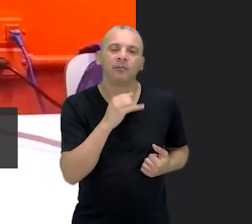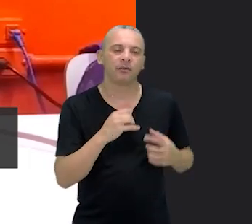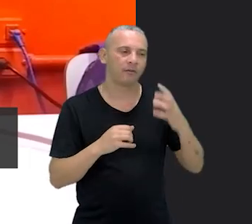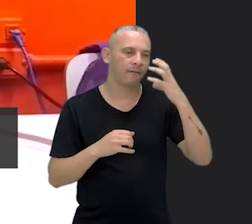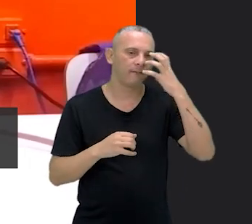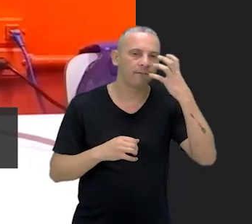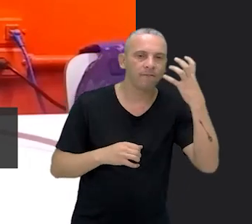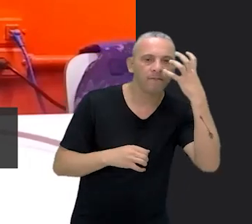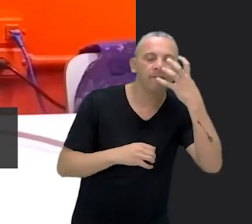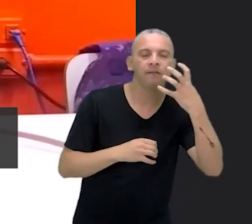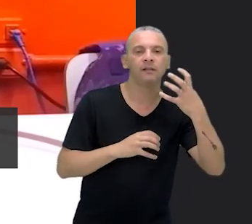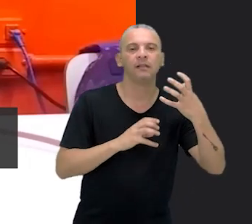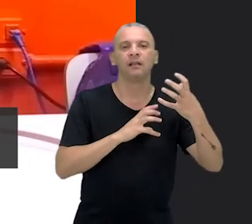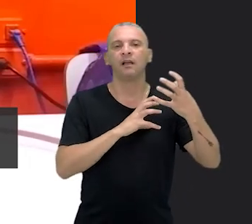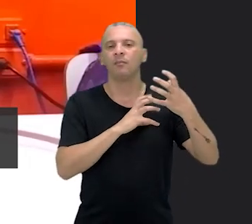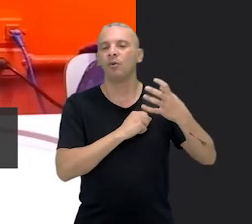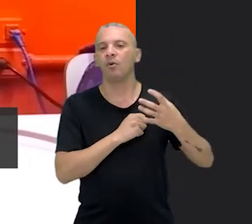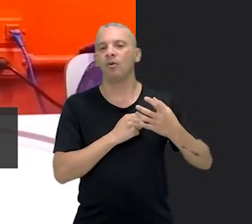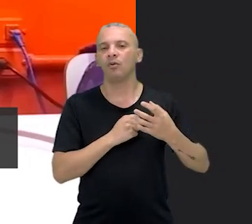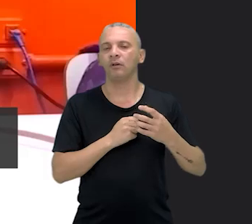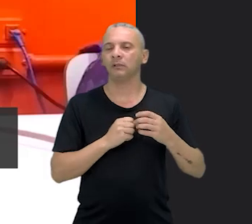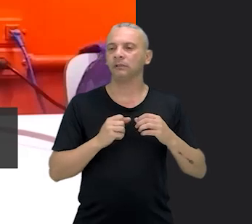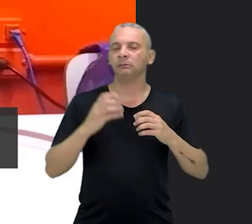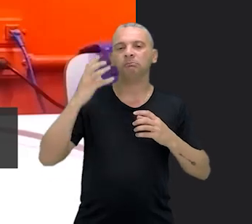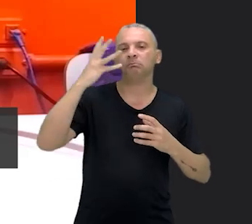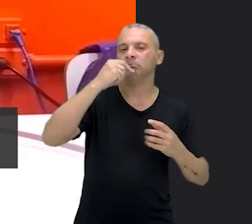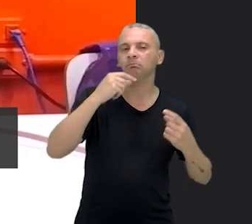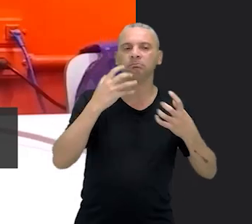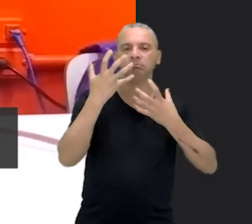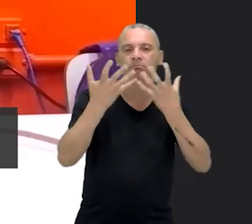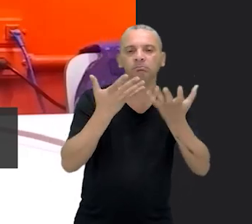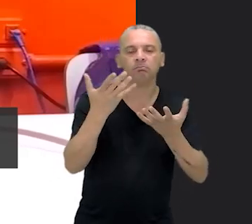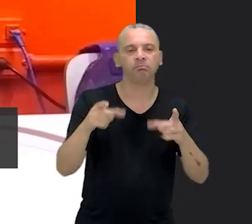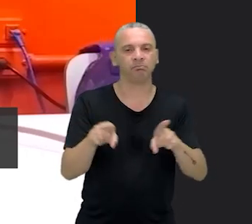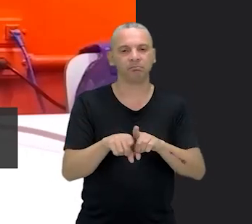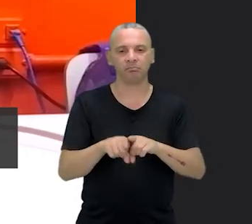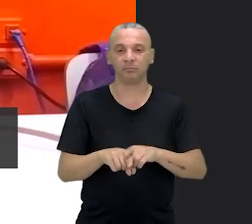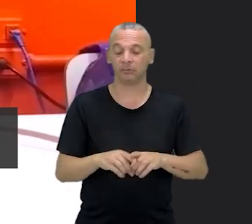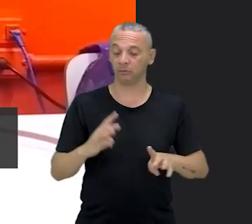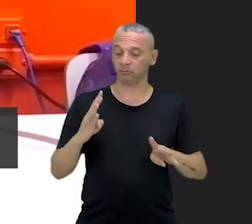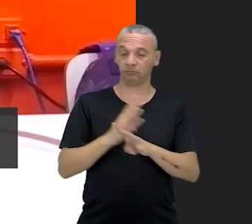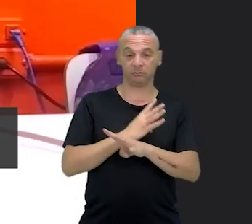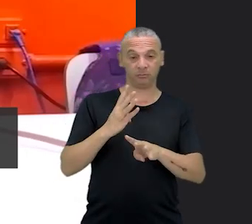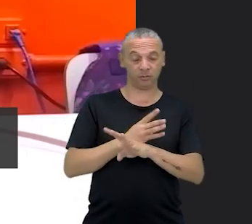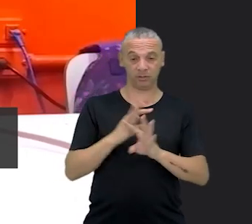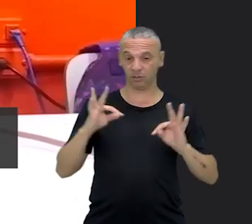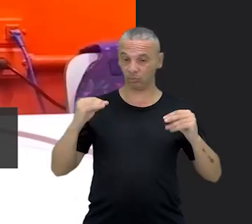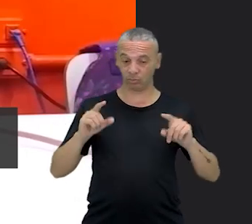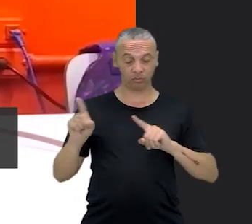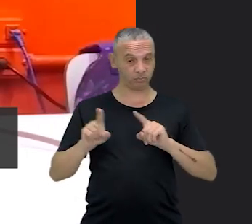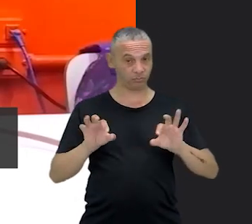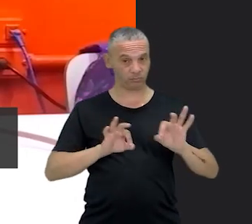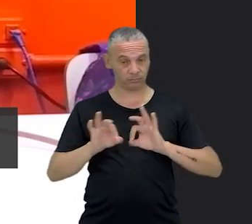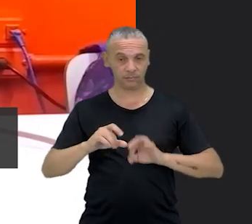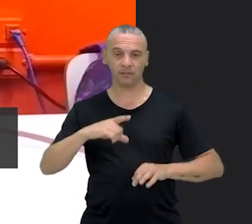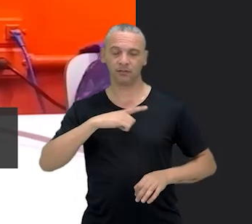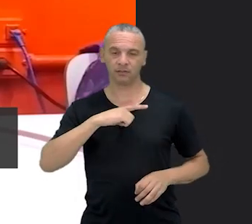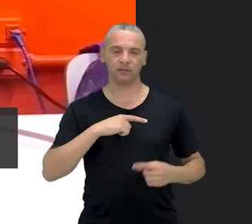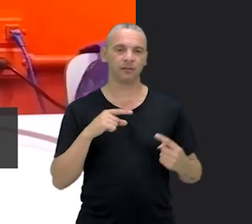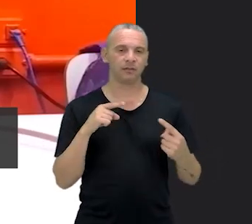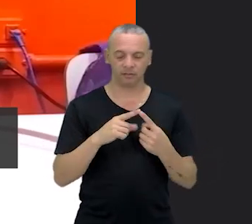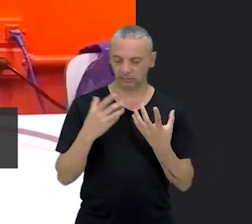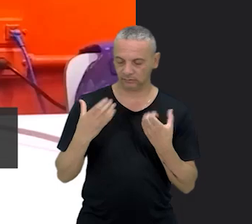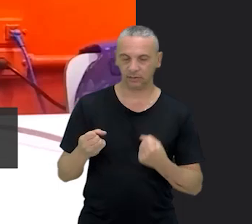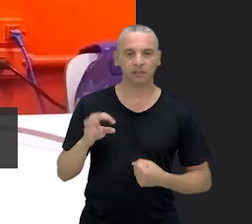romântico, como a gente descreve, sabe? Aquele amor que suporta tudo, aquele amor que